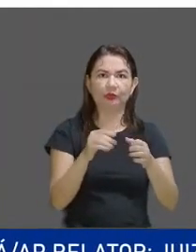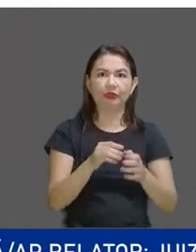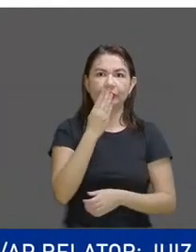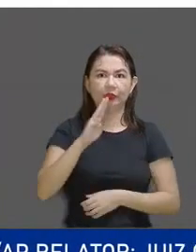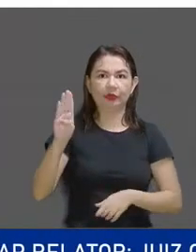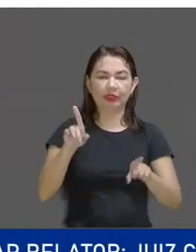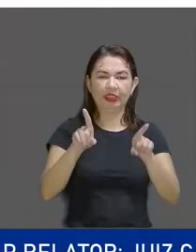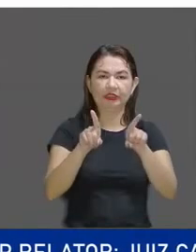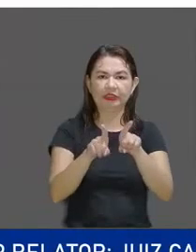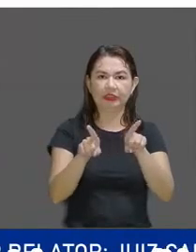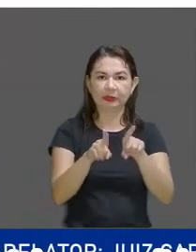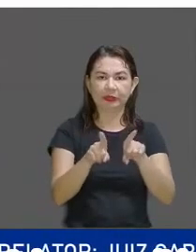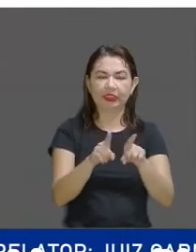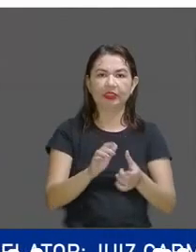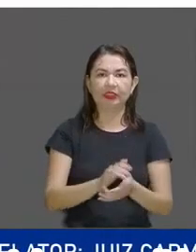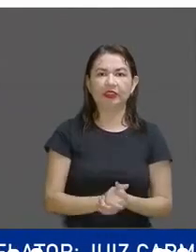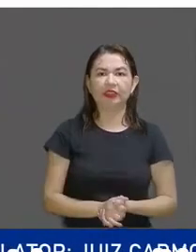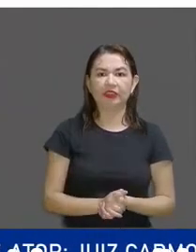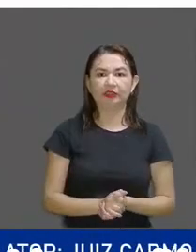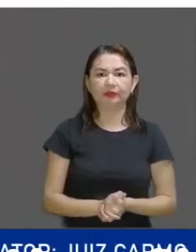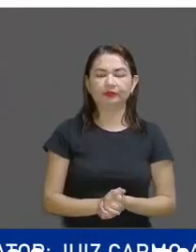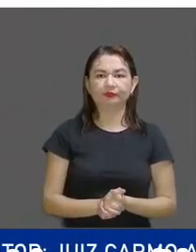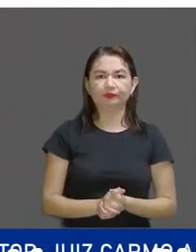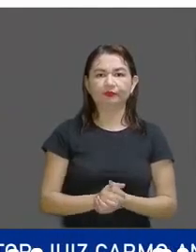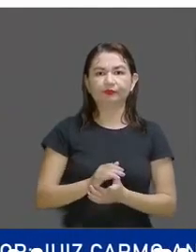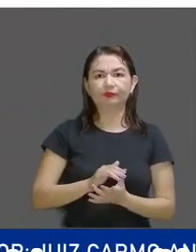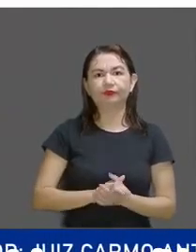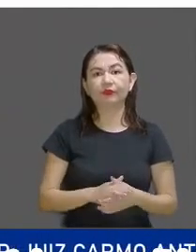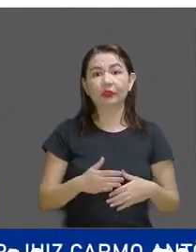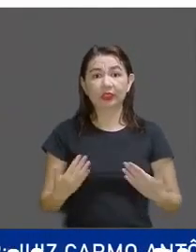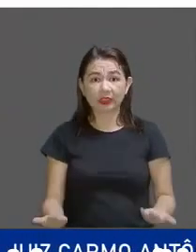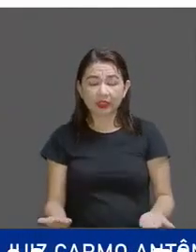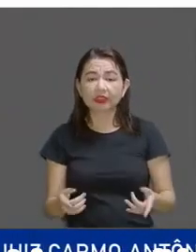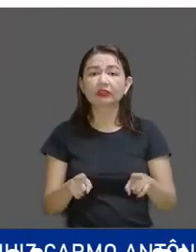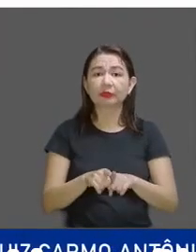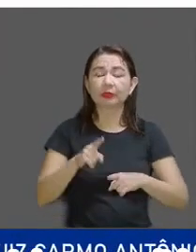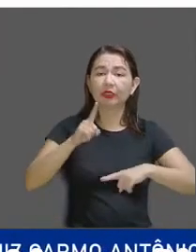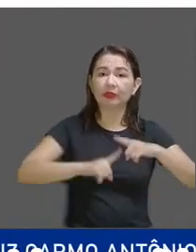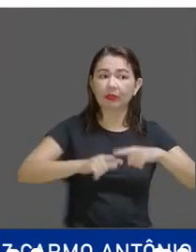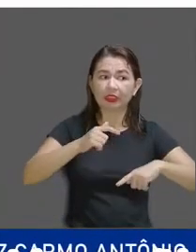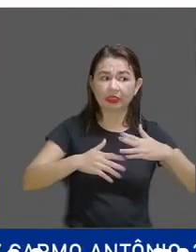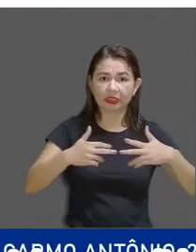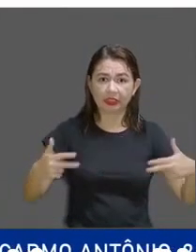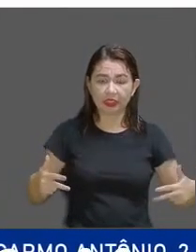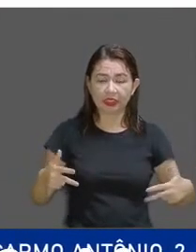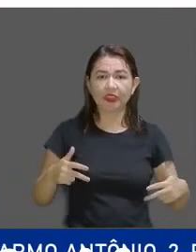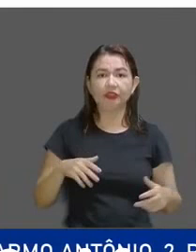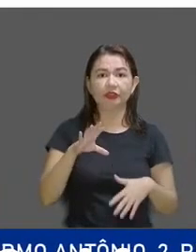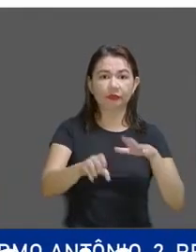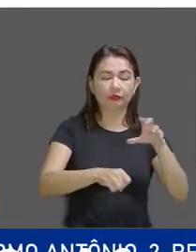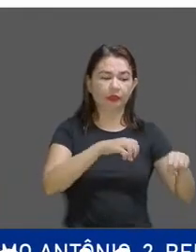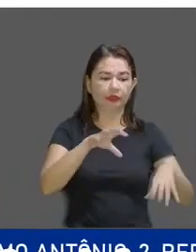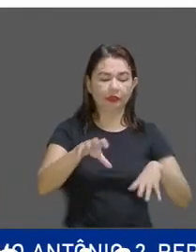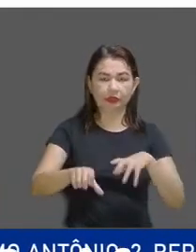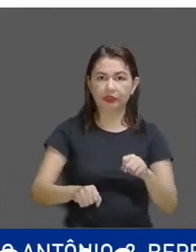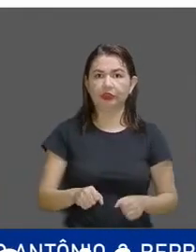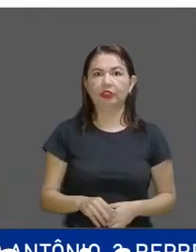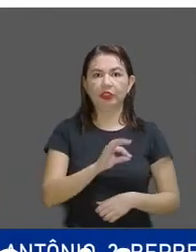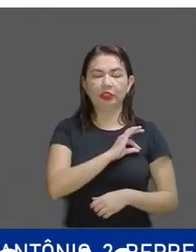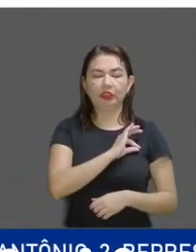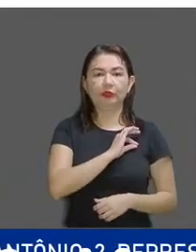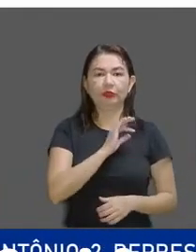benesses eleitorais. Finalmente, destaque-se que, pelo relatório de análise de material apreendido que resultou na informação de Polícia Judiciária